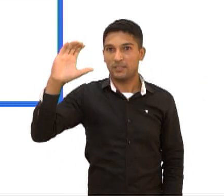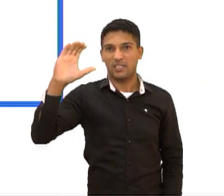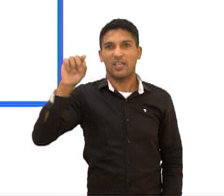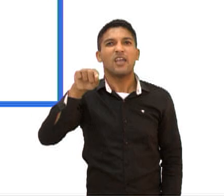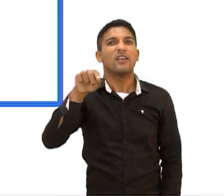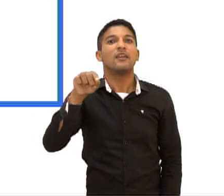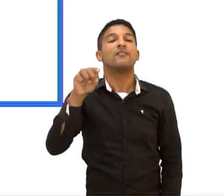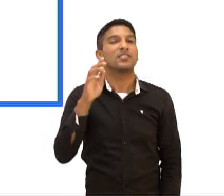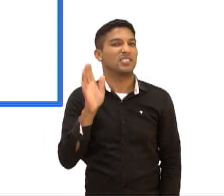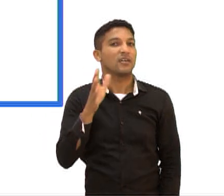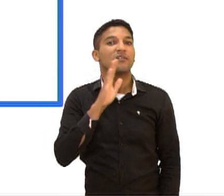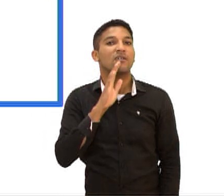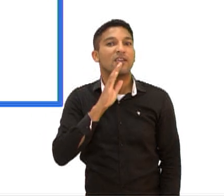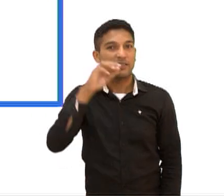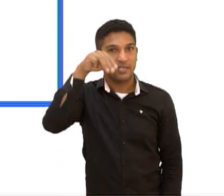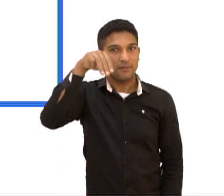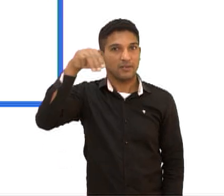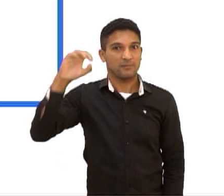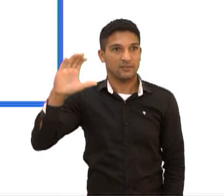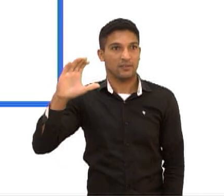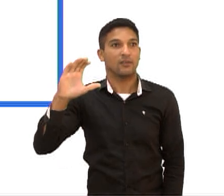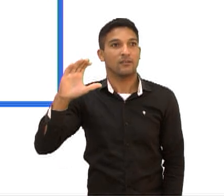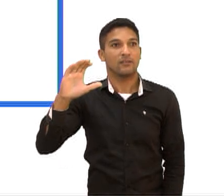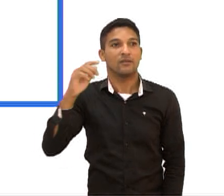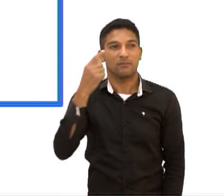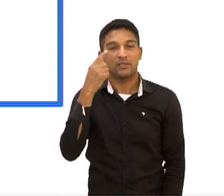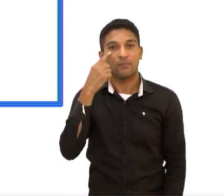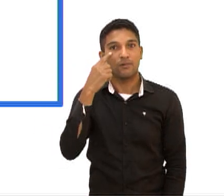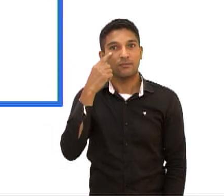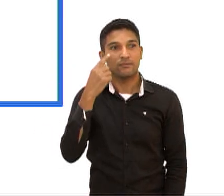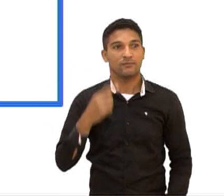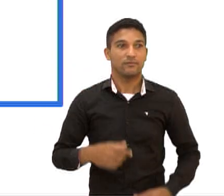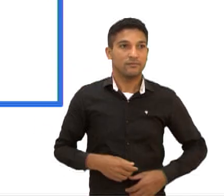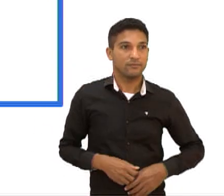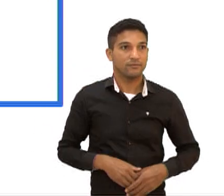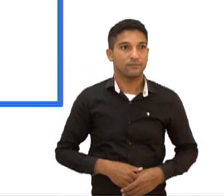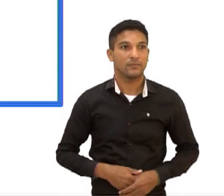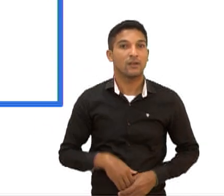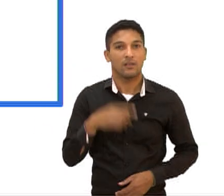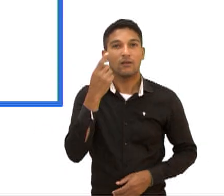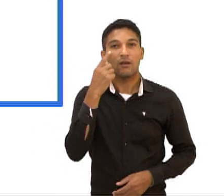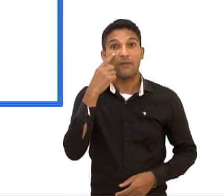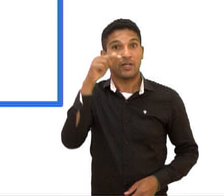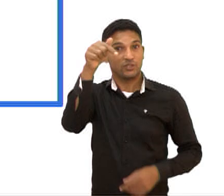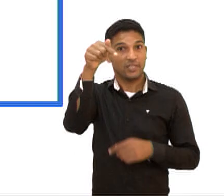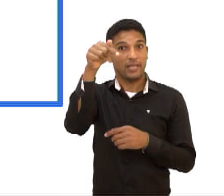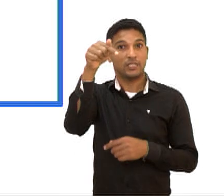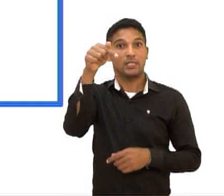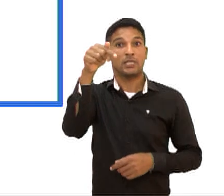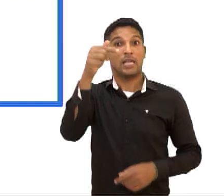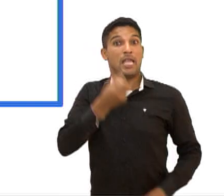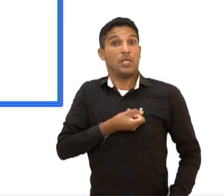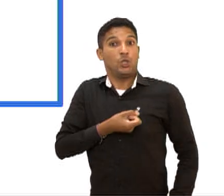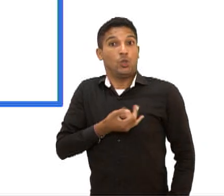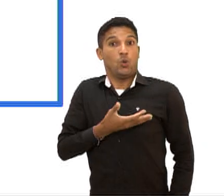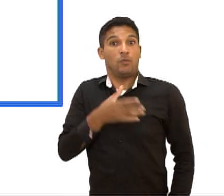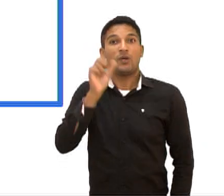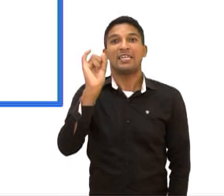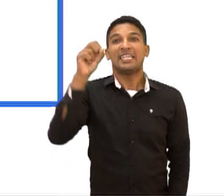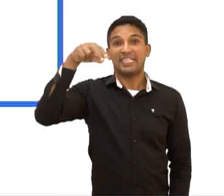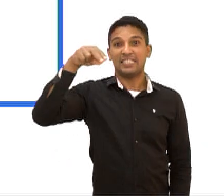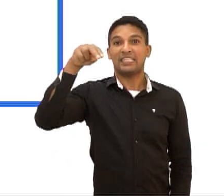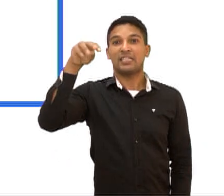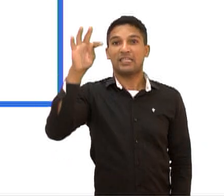conhecem e vocês já aprenderam, né? Mas a gente sempre está retomando. Então aqui lembrem que eu tenho um número inteiro, mas se eu for transformá-lo